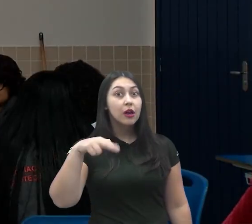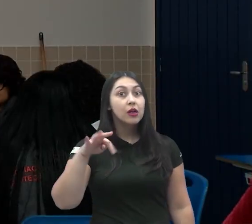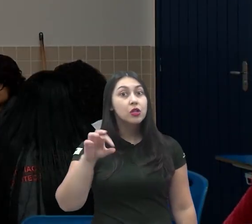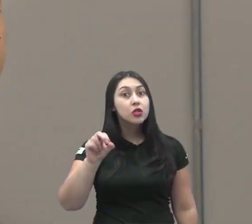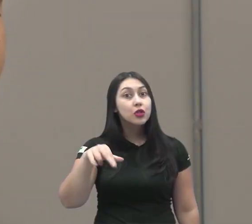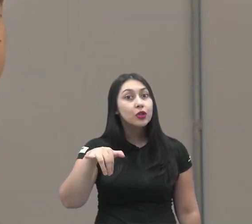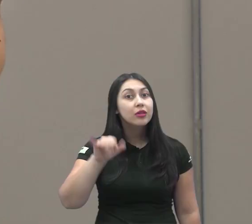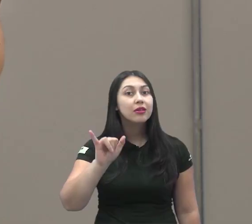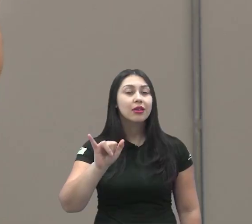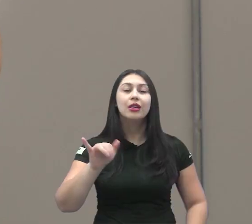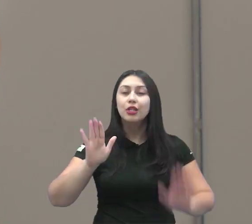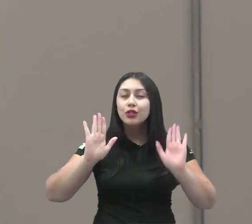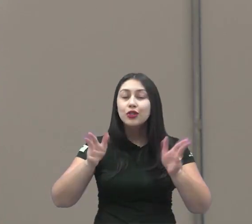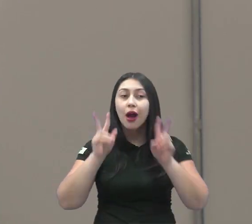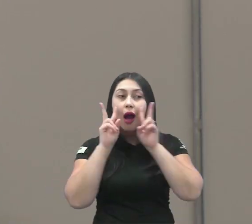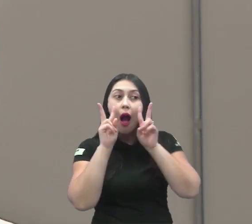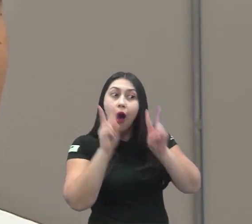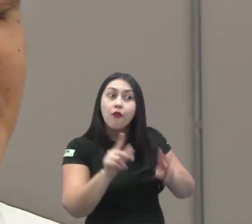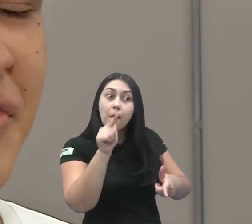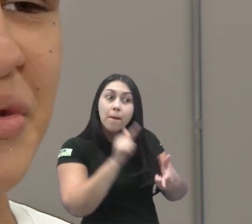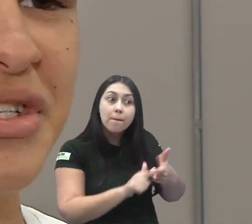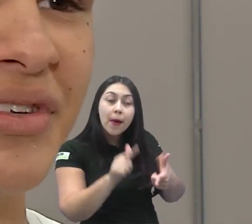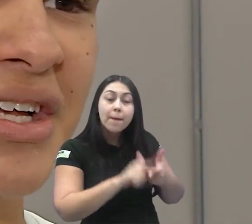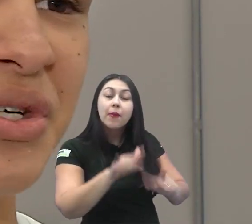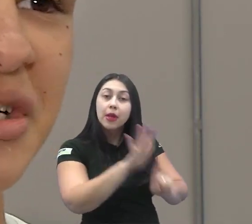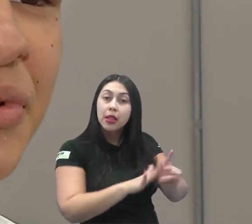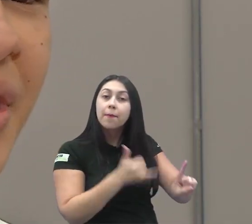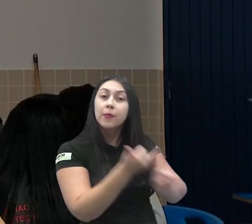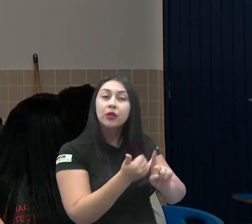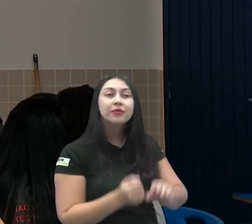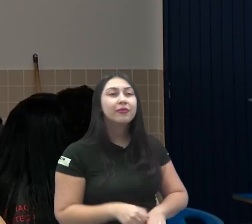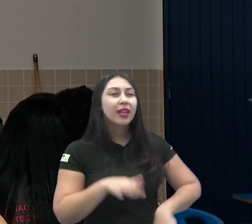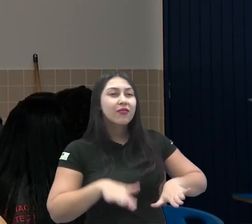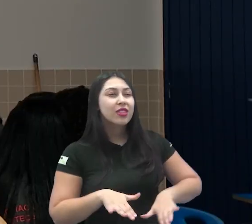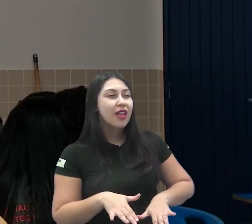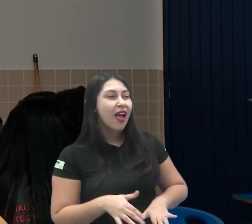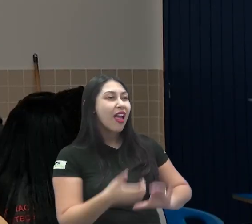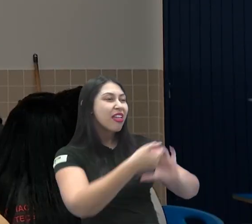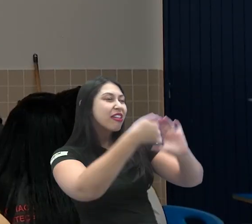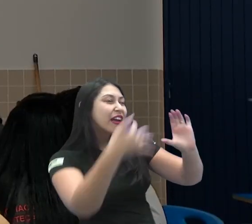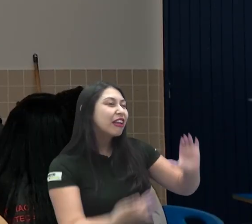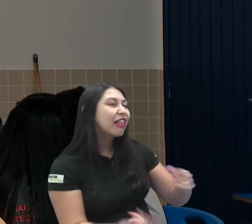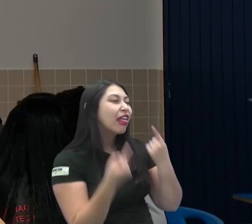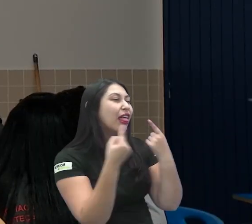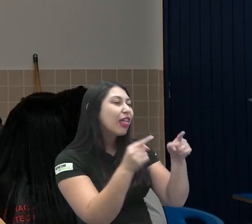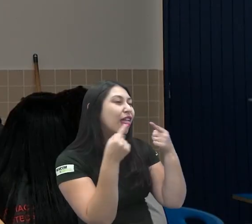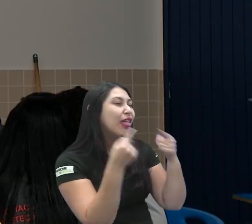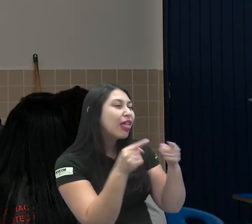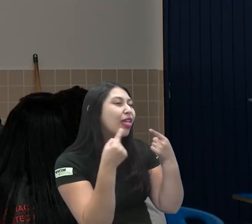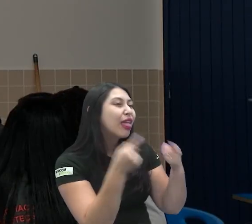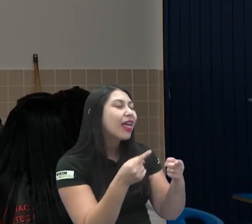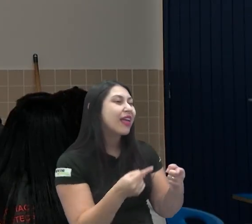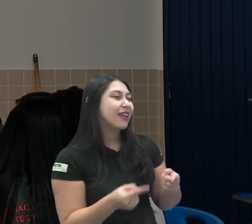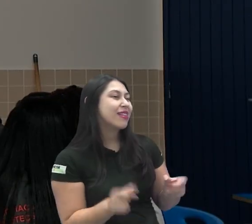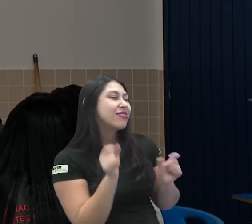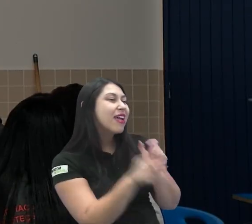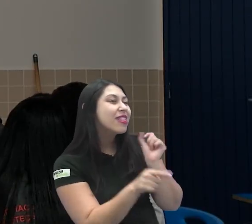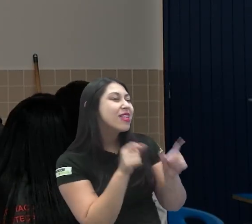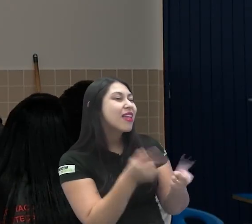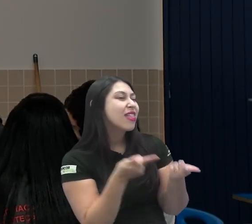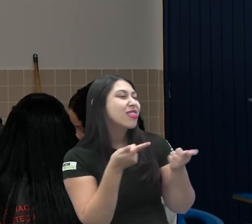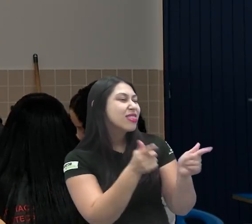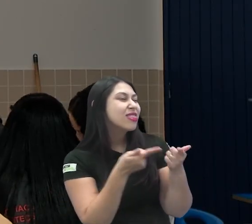14 anos, conta que já presenciou muitas situações de bullying. Falar sobre alguma característica física, principalmente das pessoas aqui dentro da